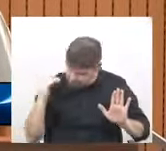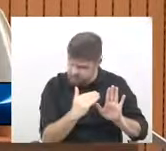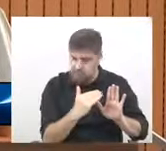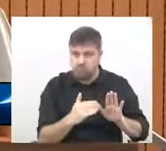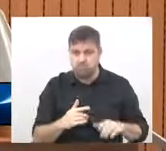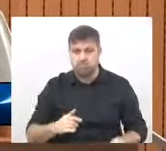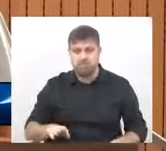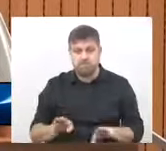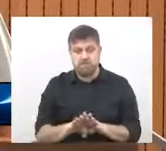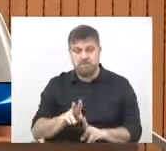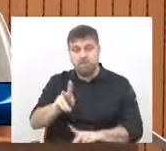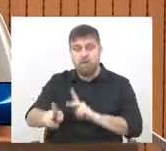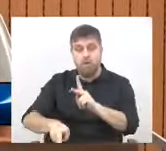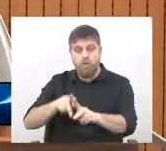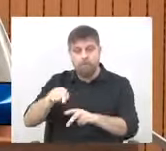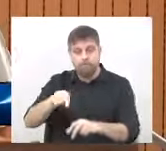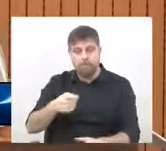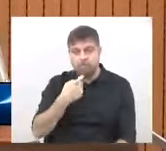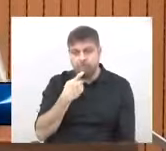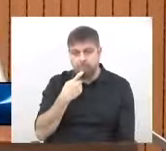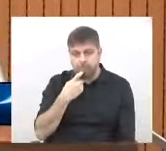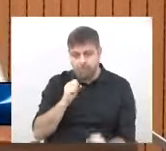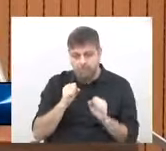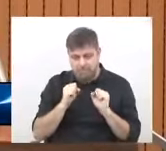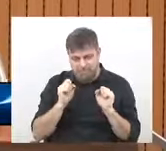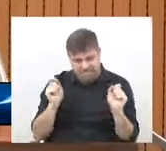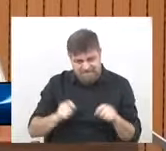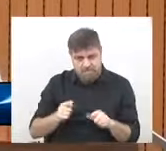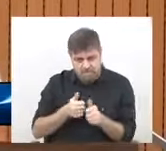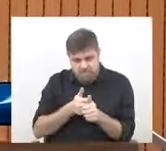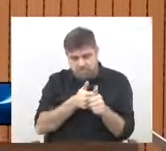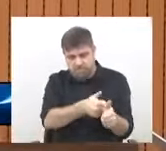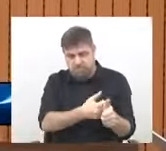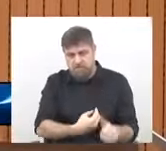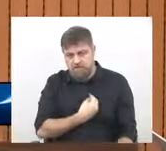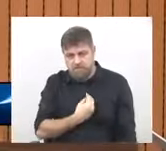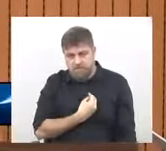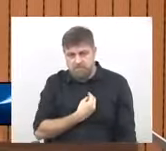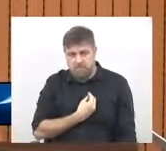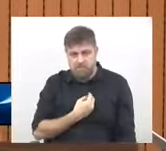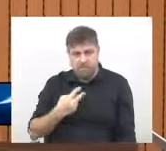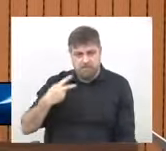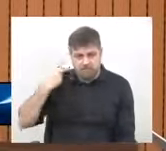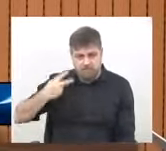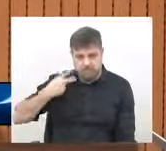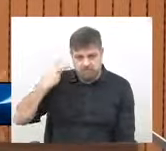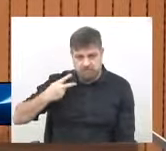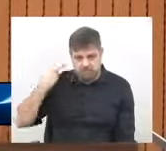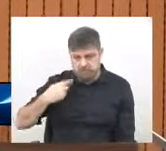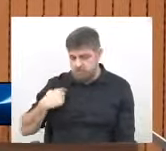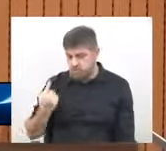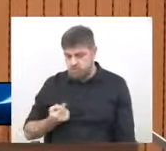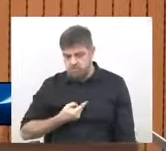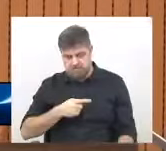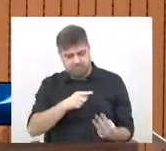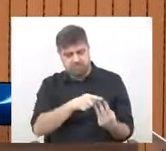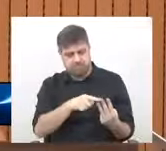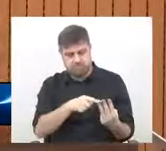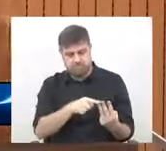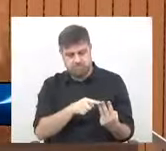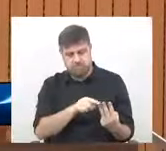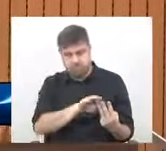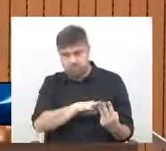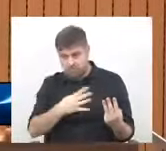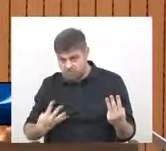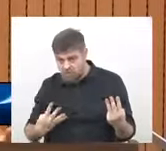a população possa acompanhar de fato e para que os vereadores, que não são membros da comissão